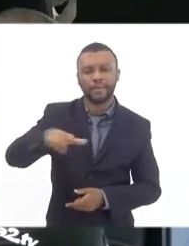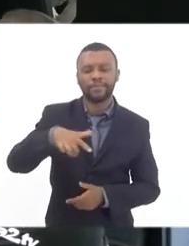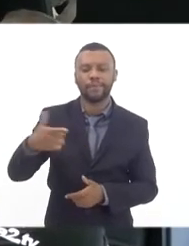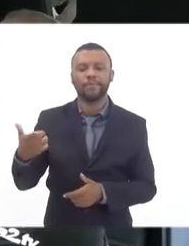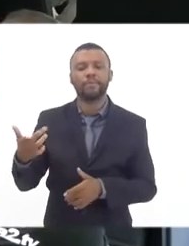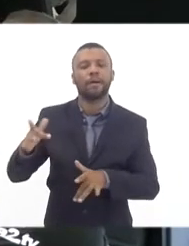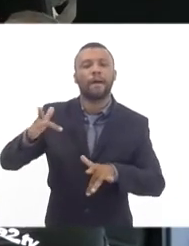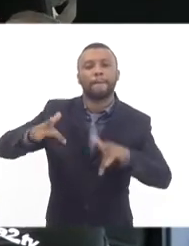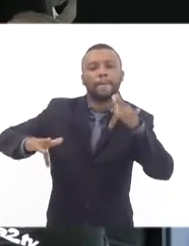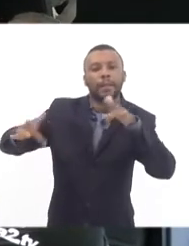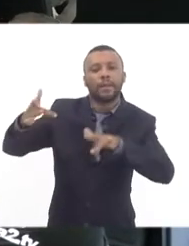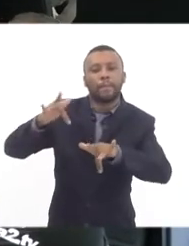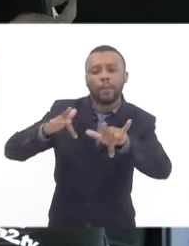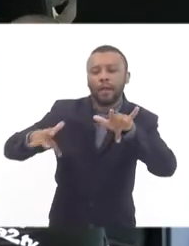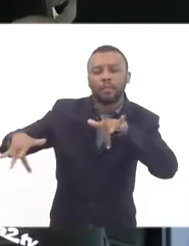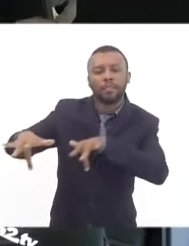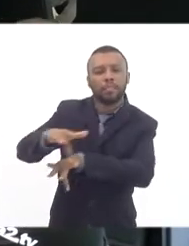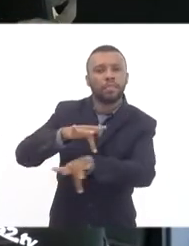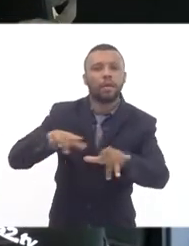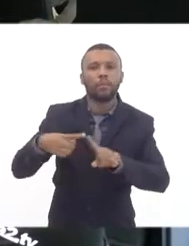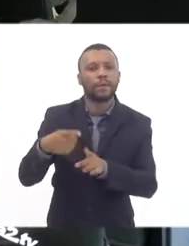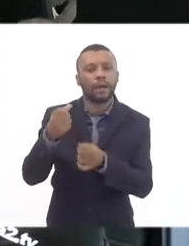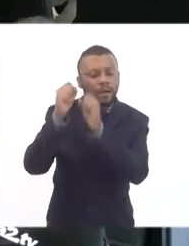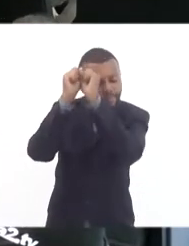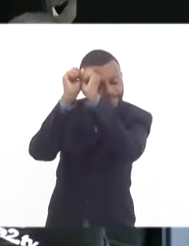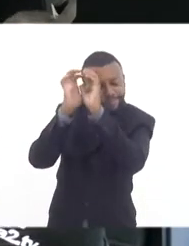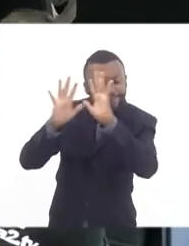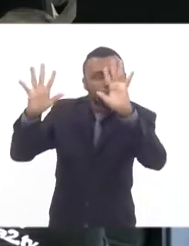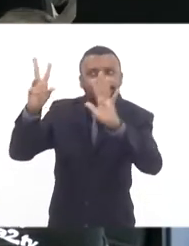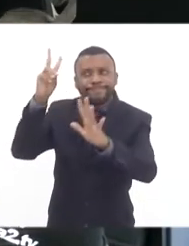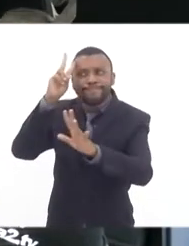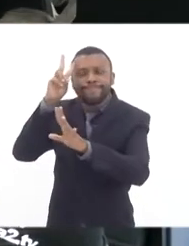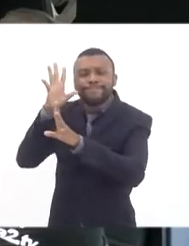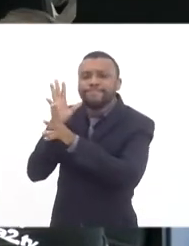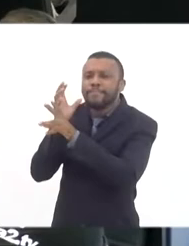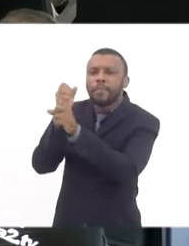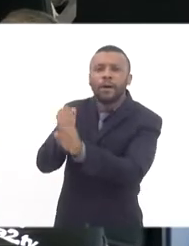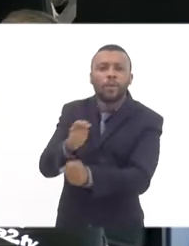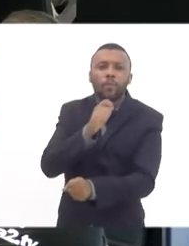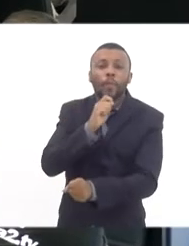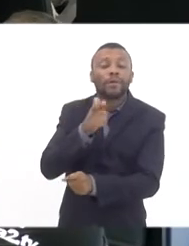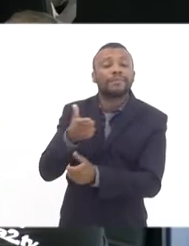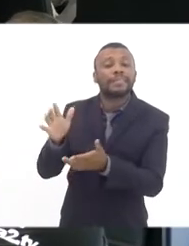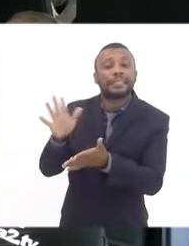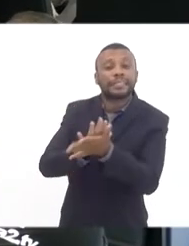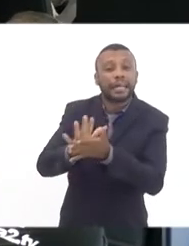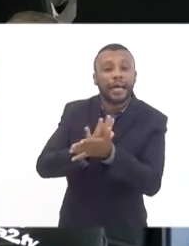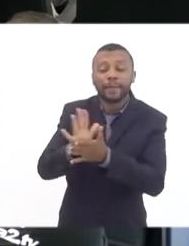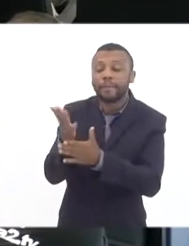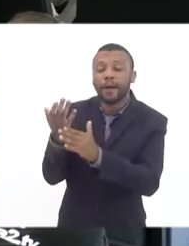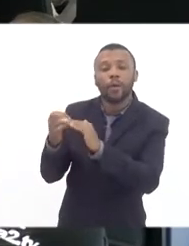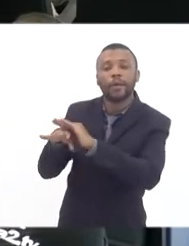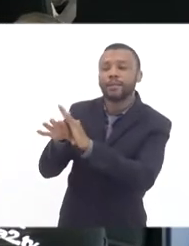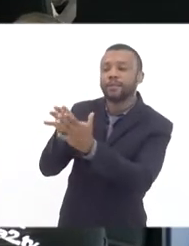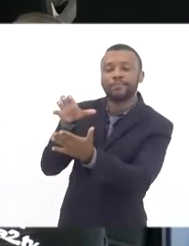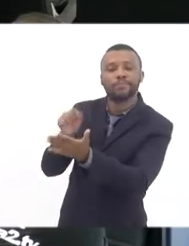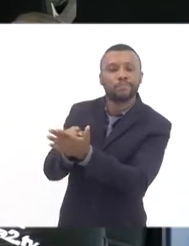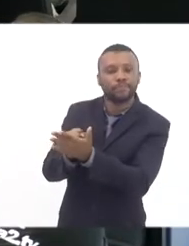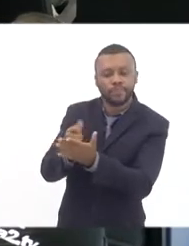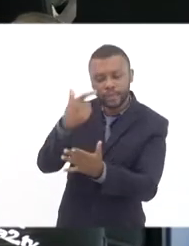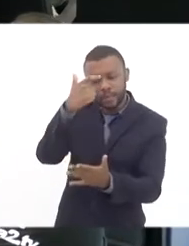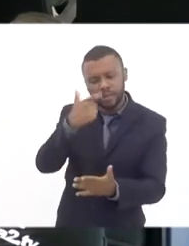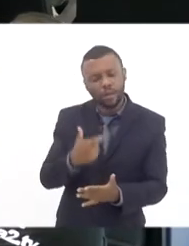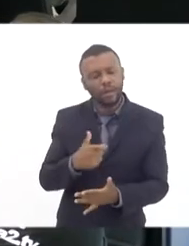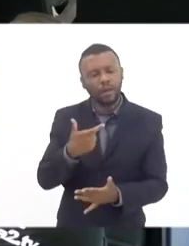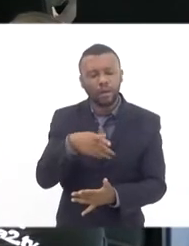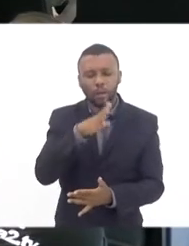quiserem, porque eu não tenho memória, eu não tenho nada para salvaguardar. Quem sou eu? Uma criatura fria,